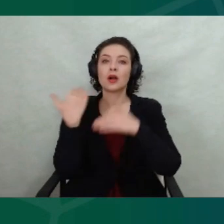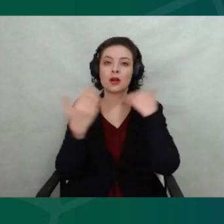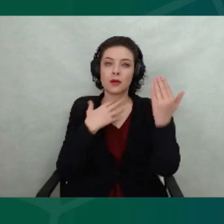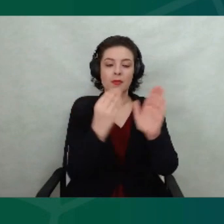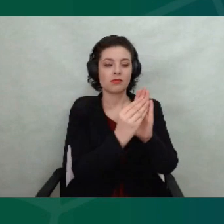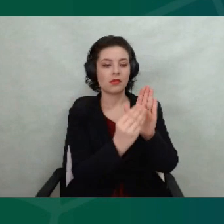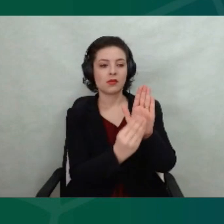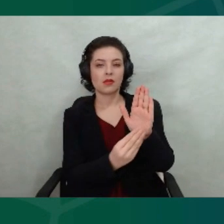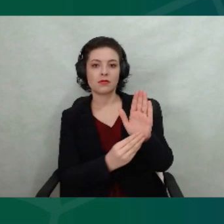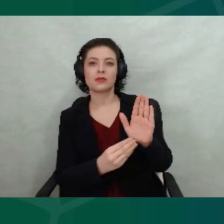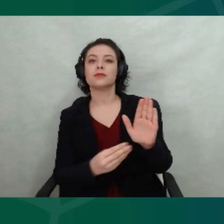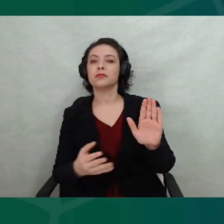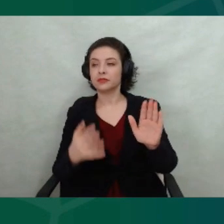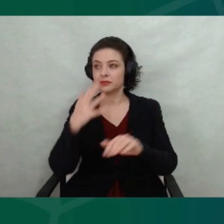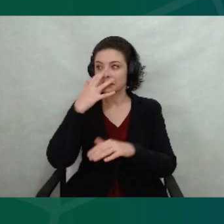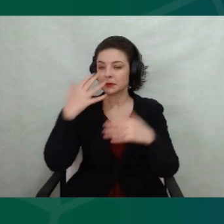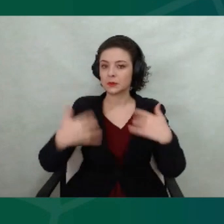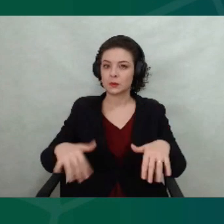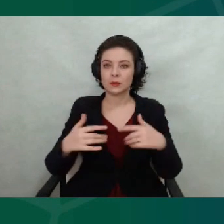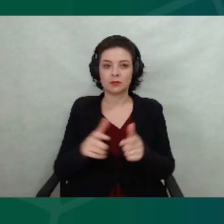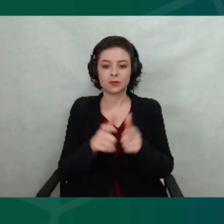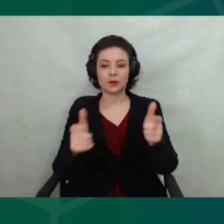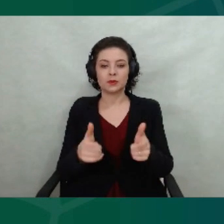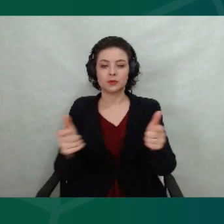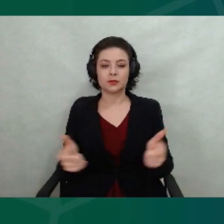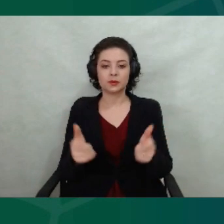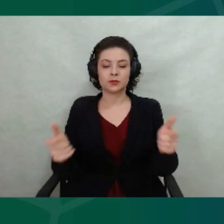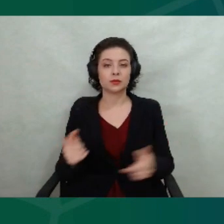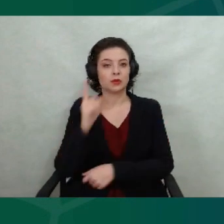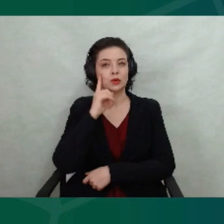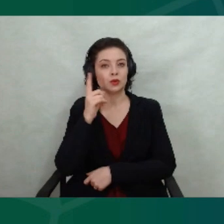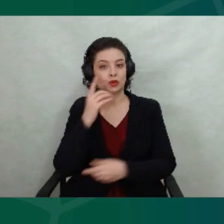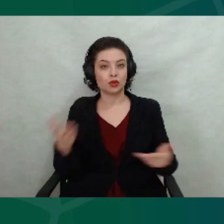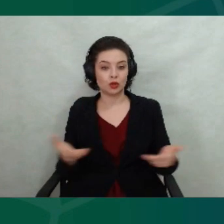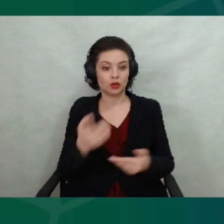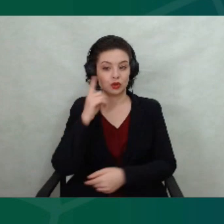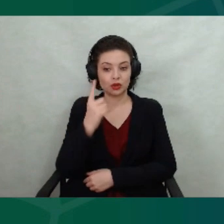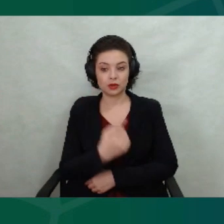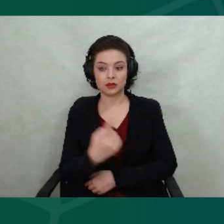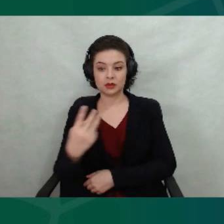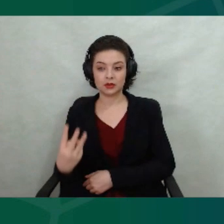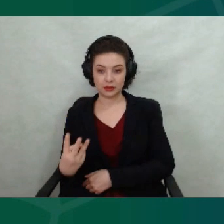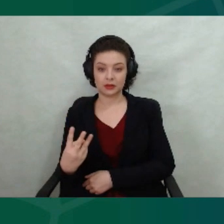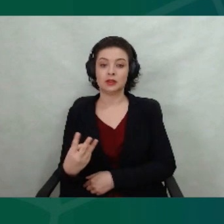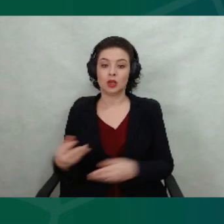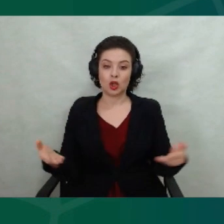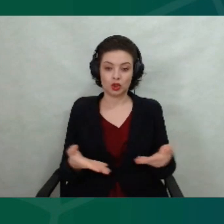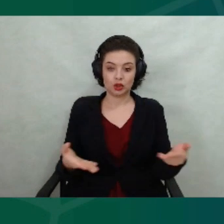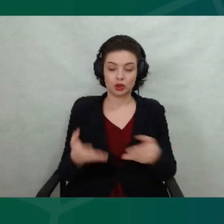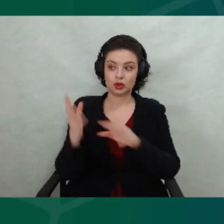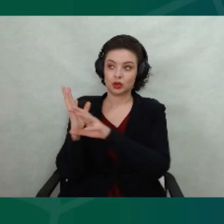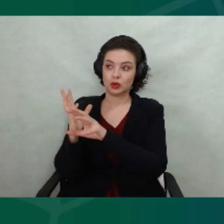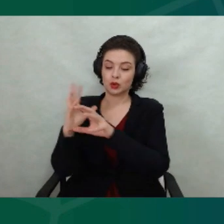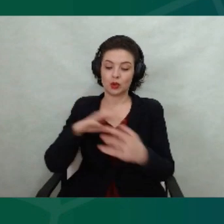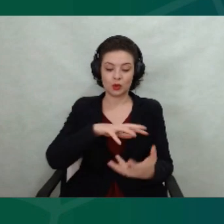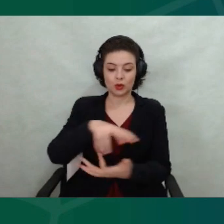coisa impressionante. E hoje, na contagem do dia 13, nós tínhamos no mundo 13